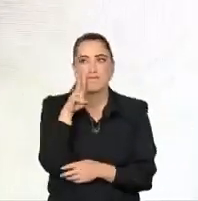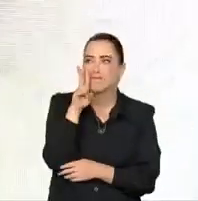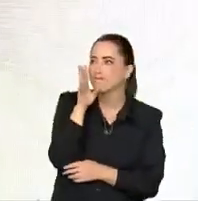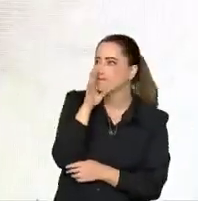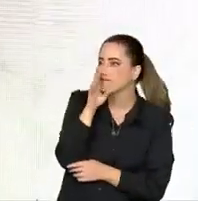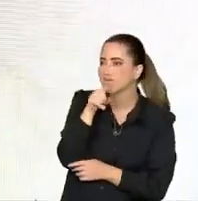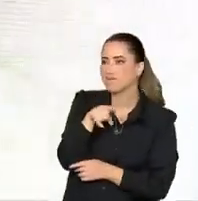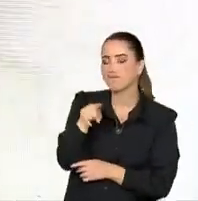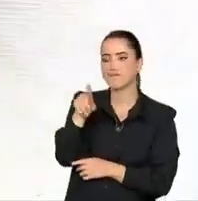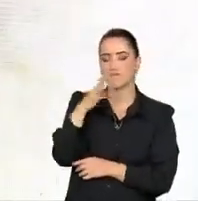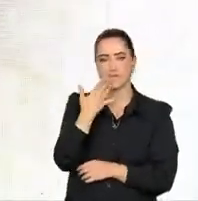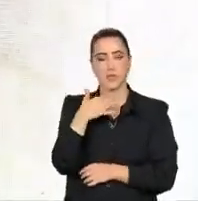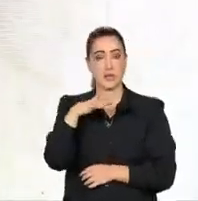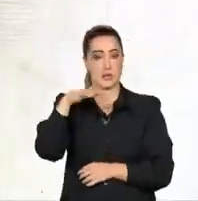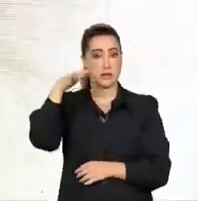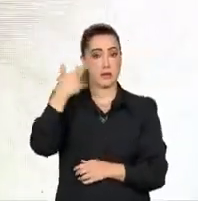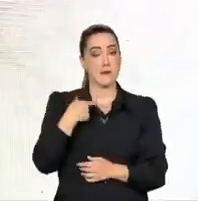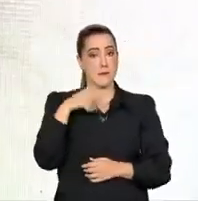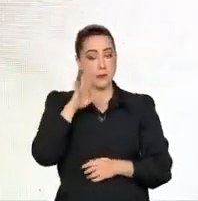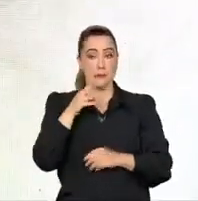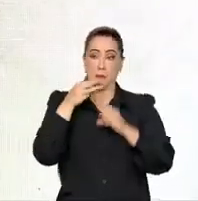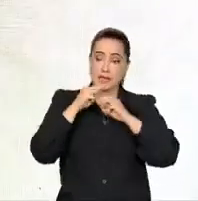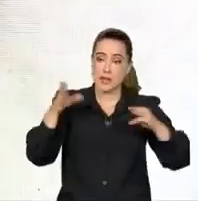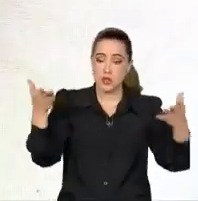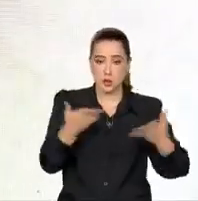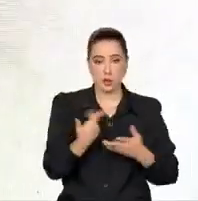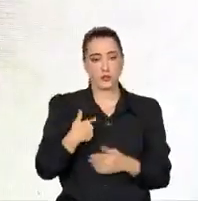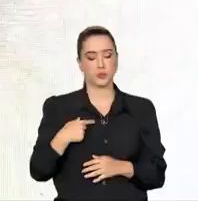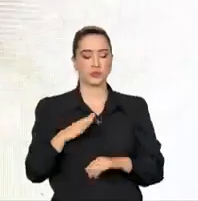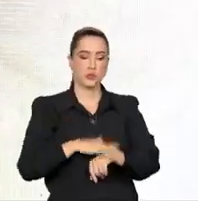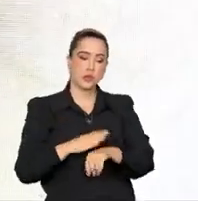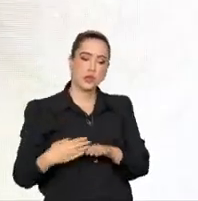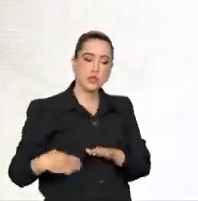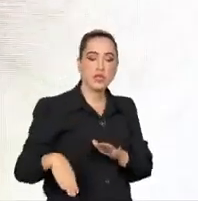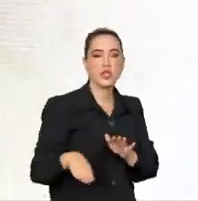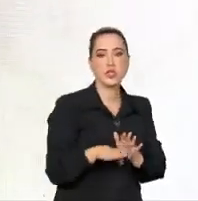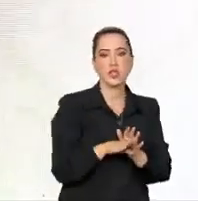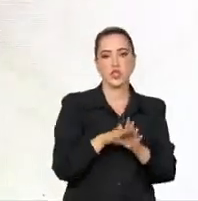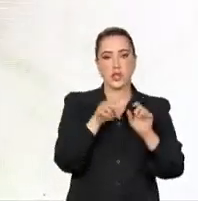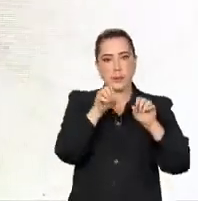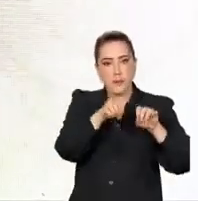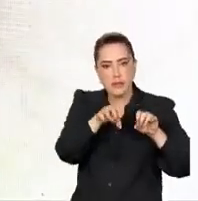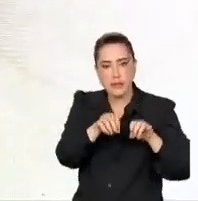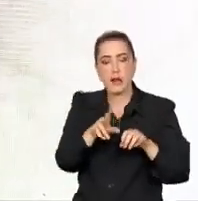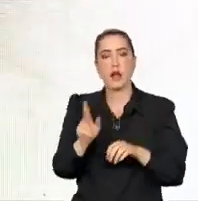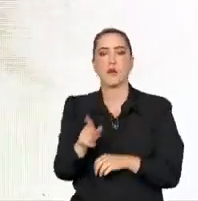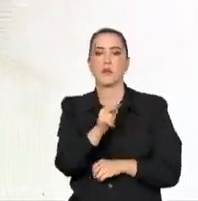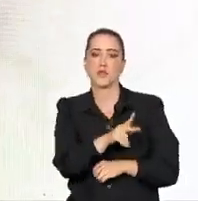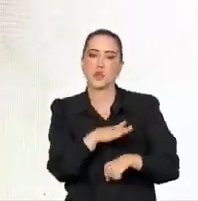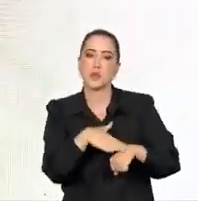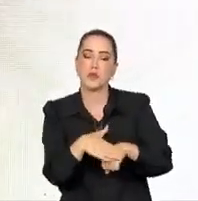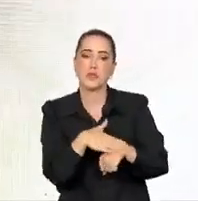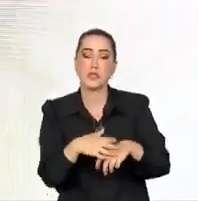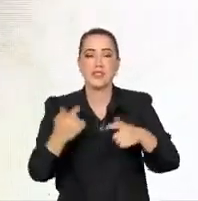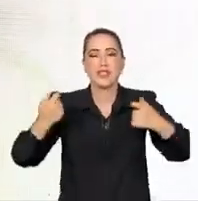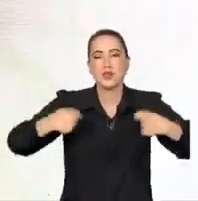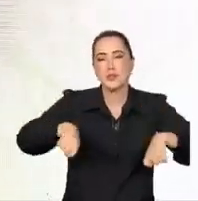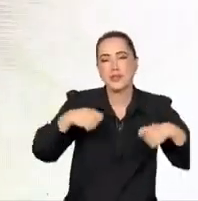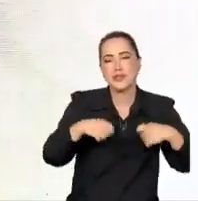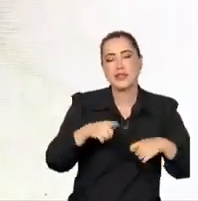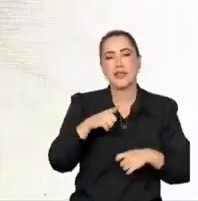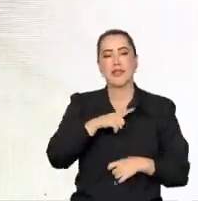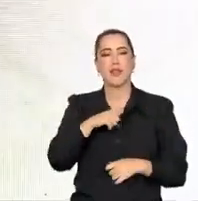de mensagem, é que quando a gente chega para lecionar, quando a gente chega para conversar com algum professor, a gente precisa